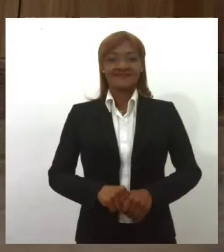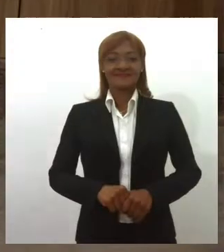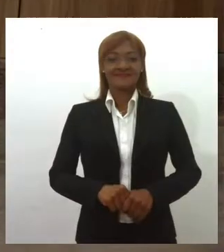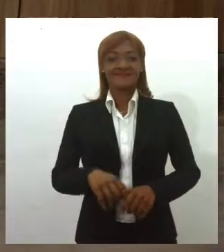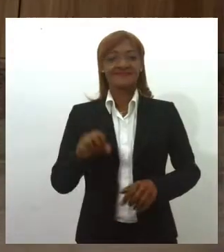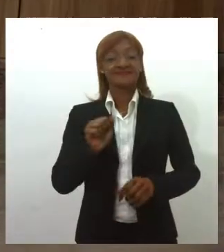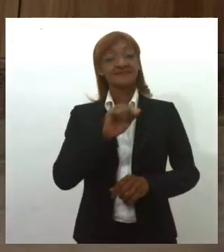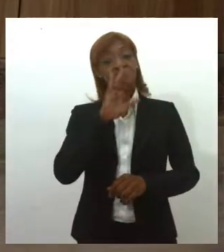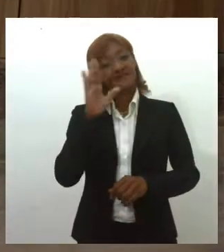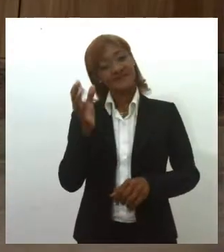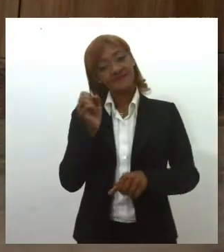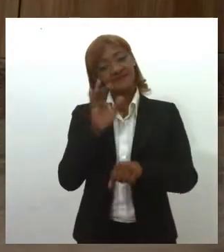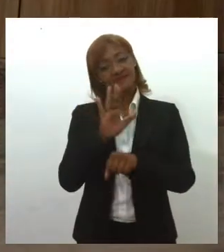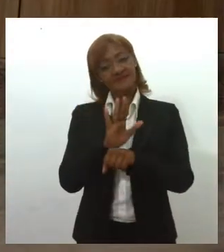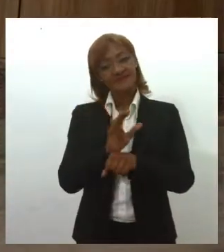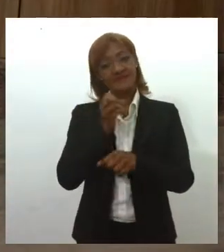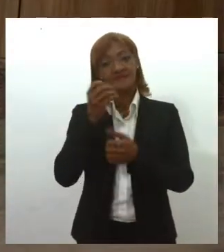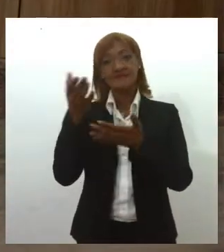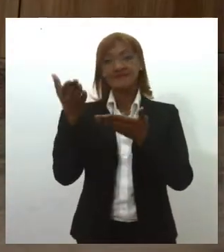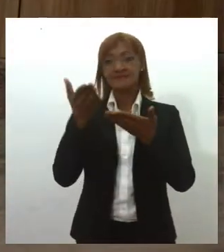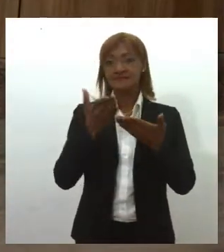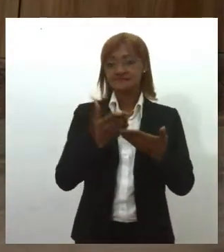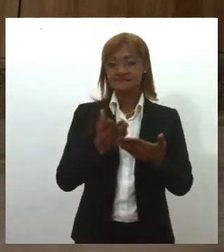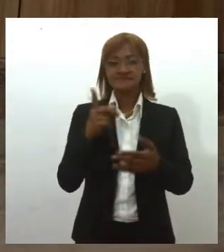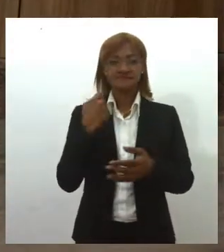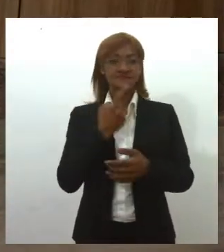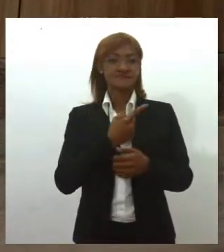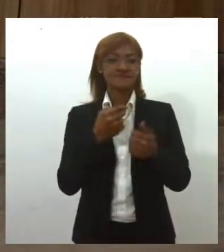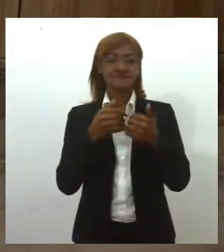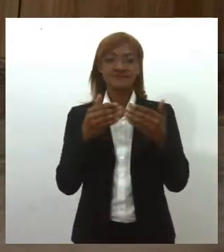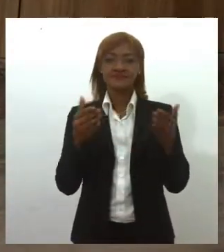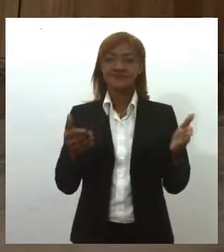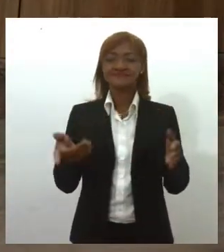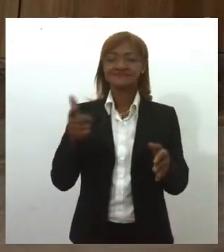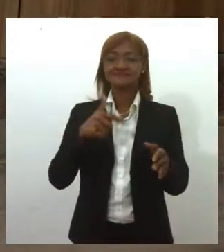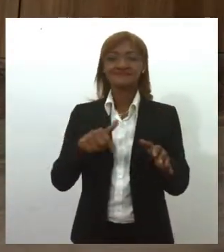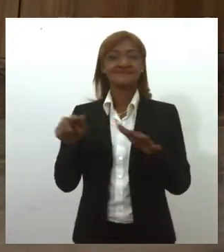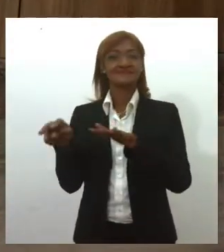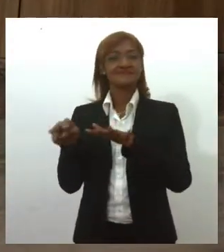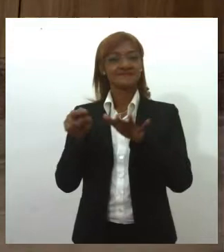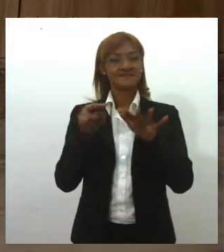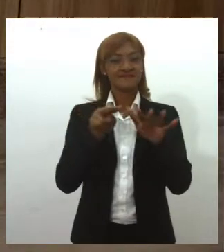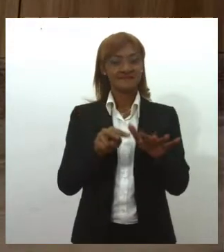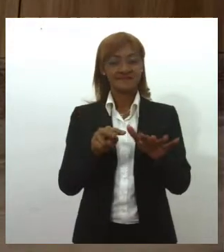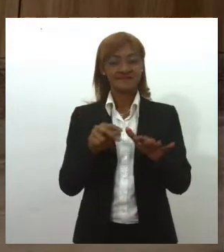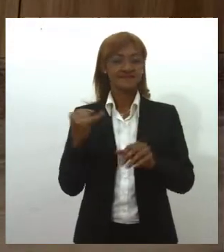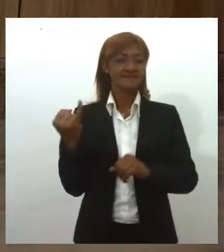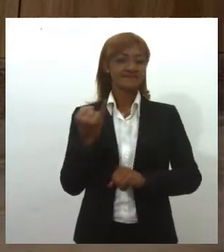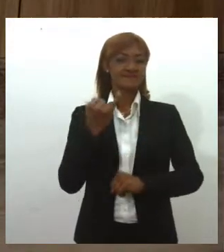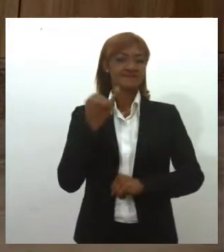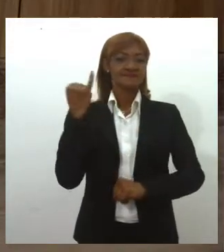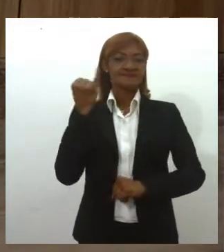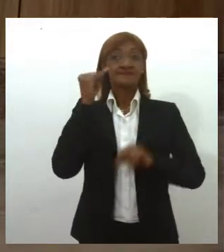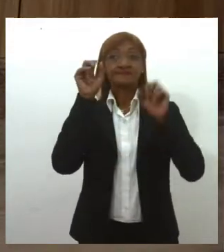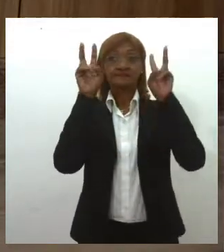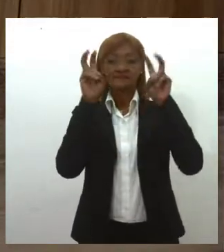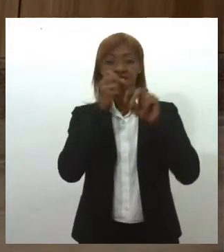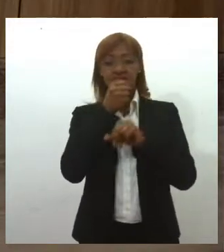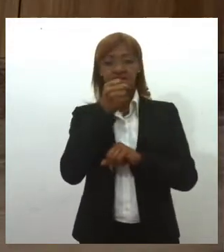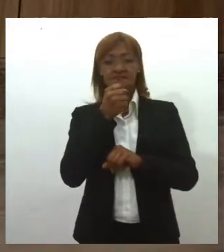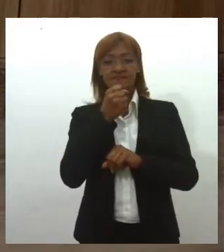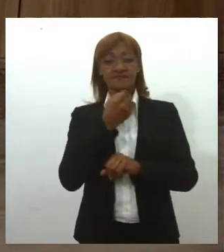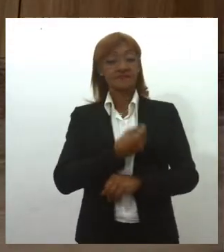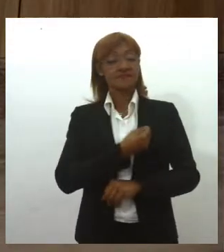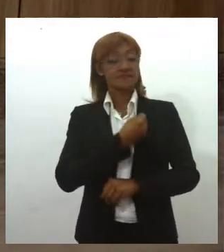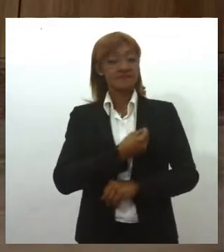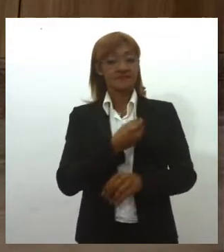Olá, boa tarde, seja muito bem-vindo. Estamos começando mais uma semana, mais um programa inédito, Além da Pauta, ao vivo aqui na